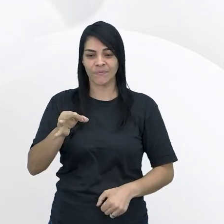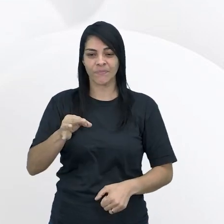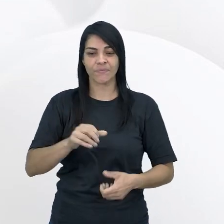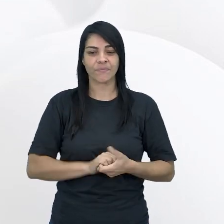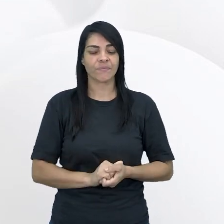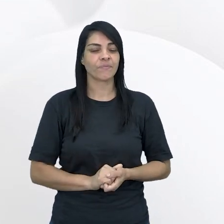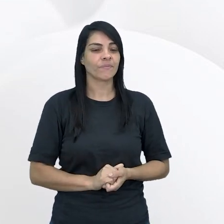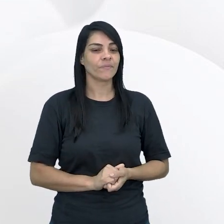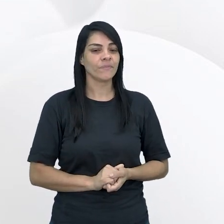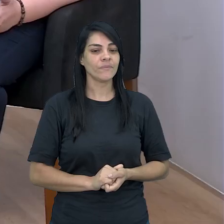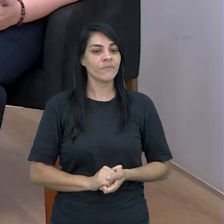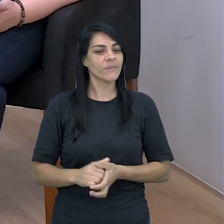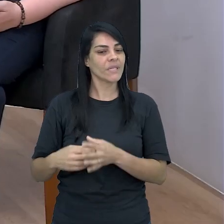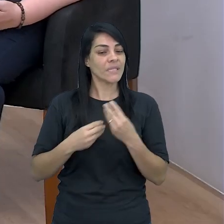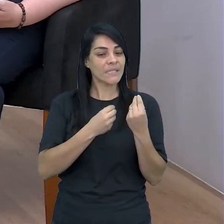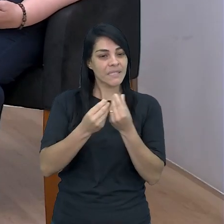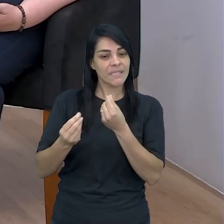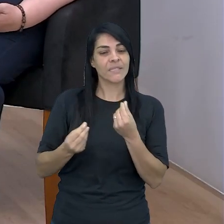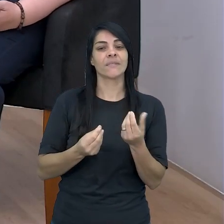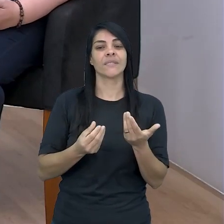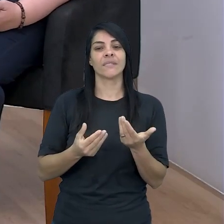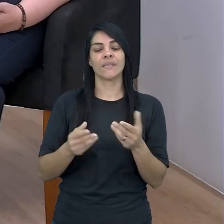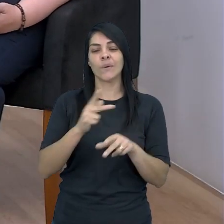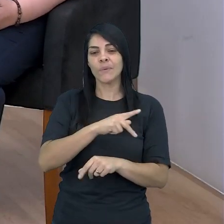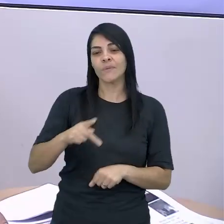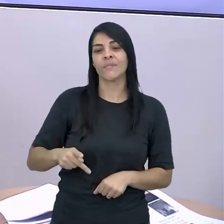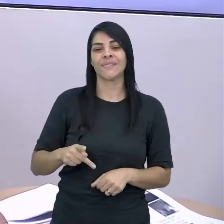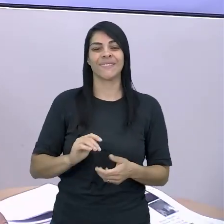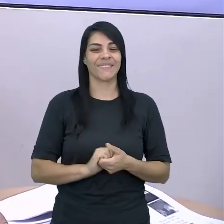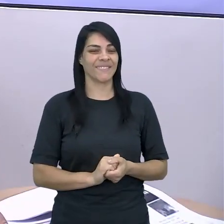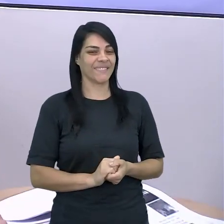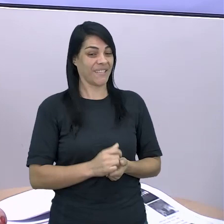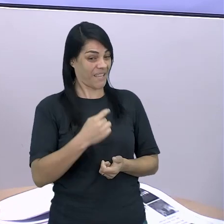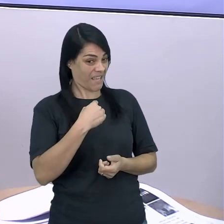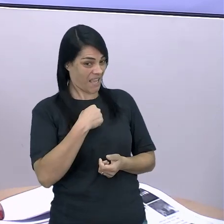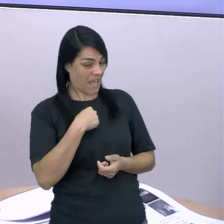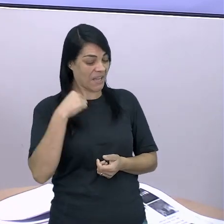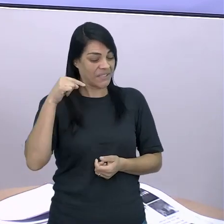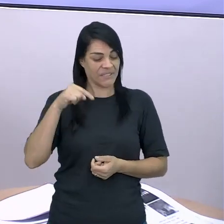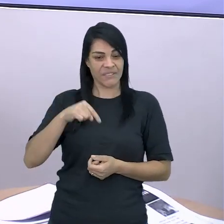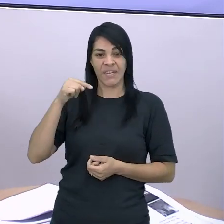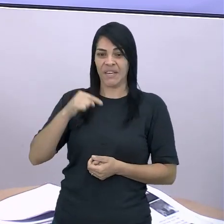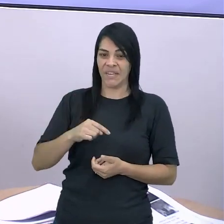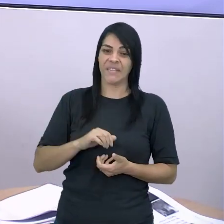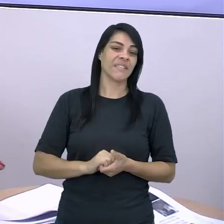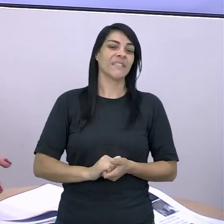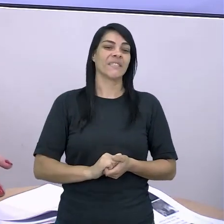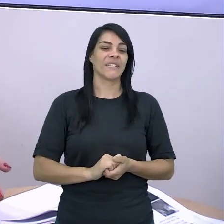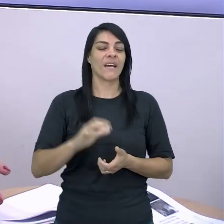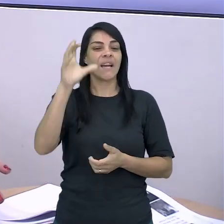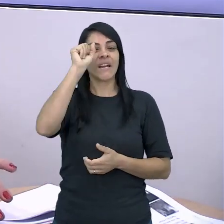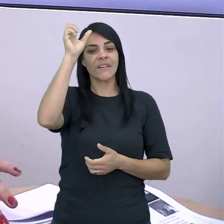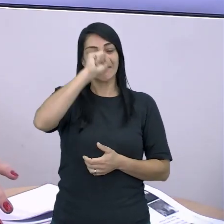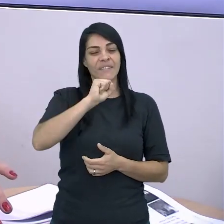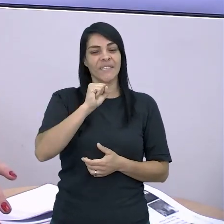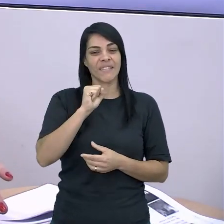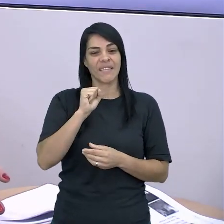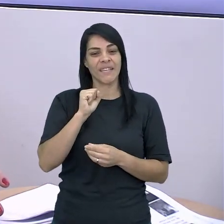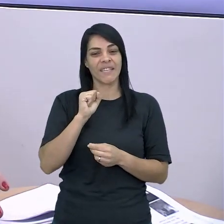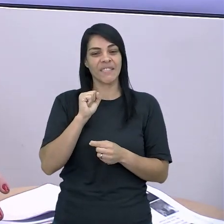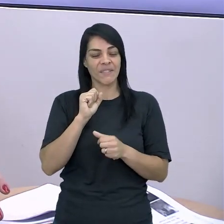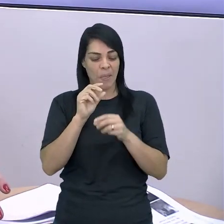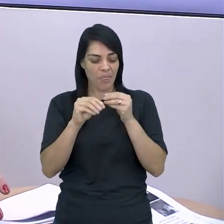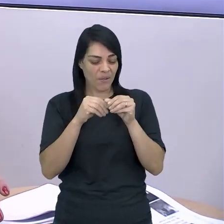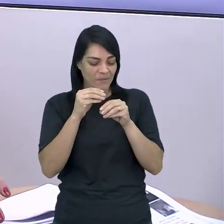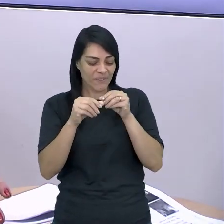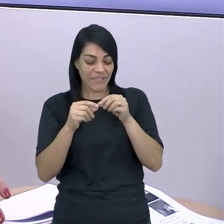Quer fazer sensibilização pra gente, Evandra? Opa, eu tô aqui, ó, aprendendo a mexer nesse negocinho e eu nem